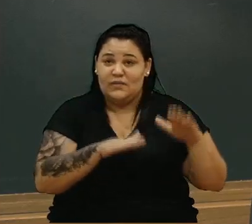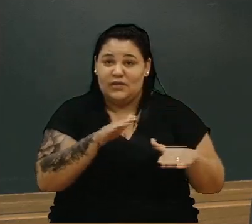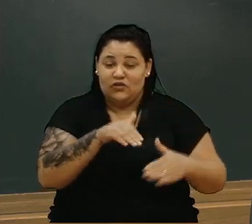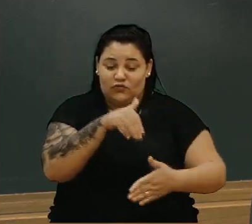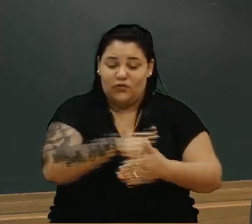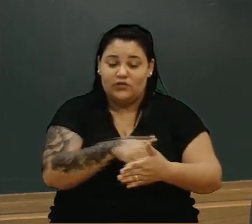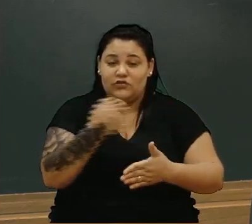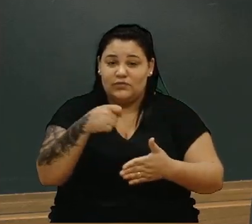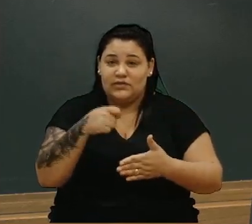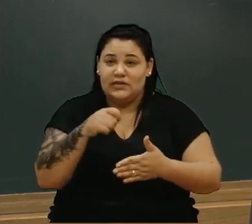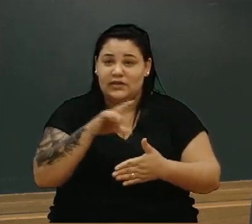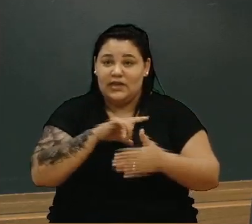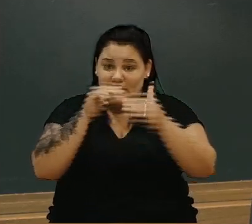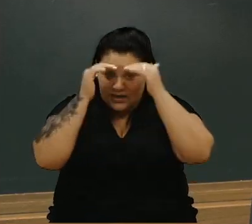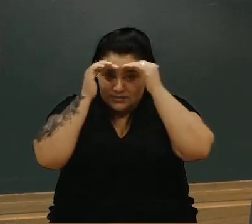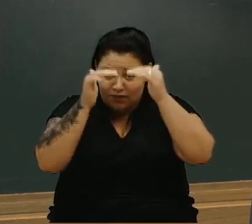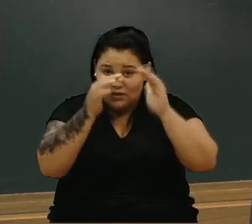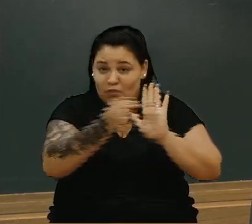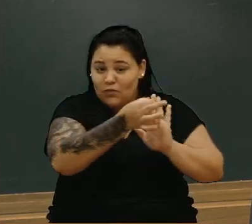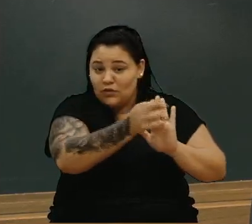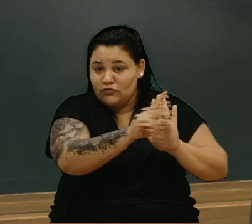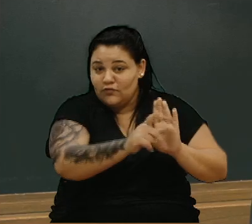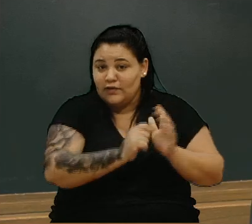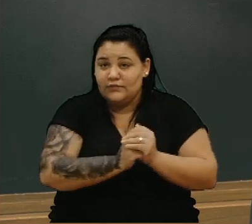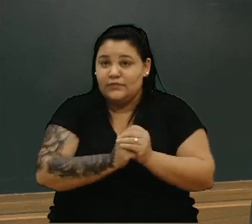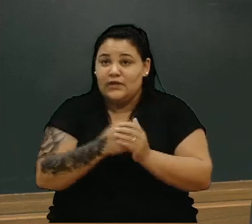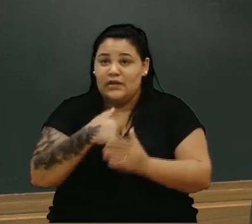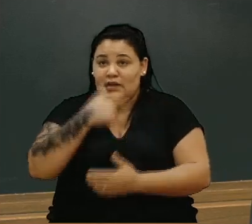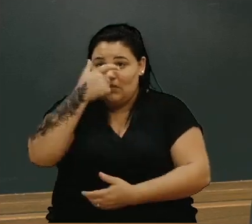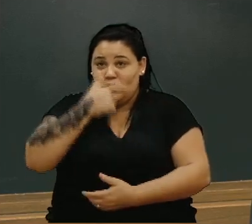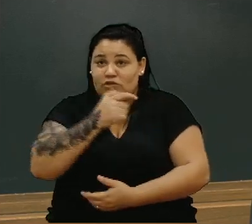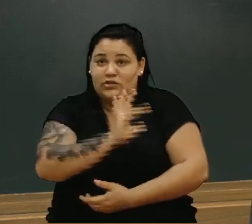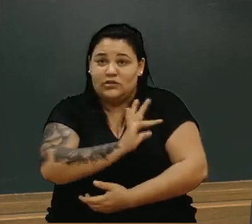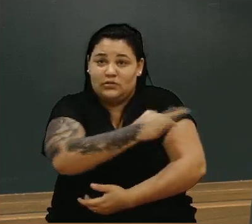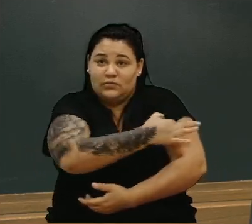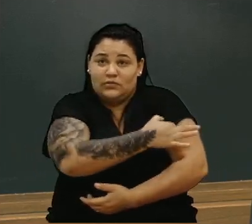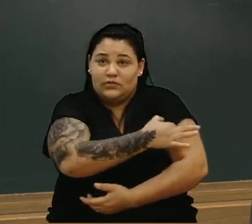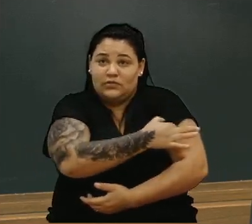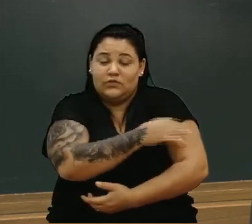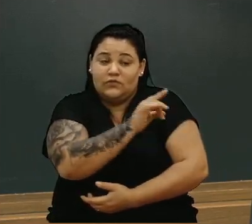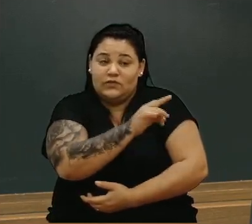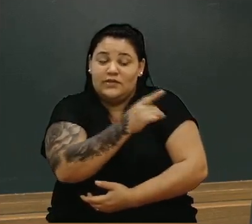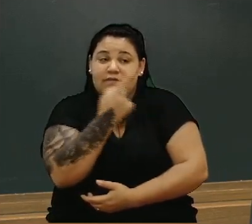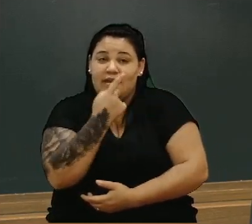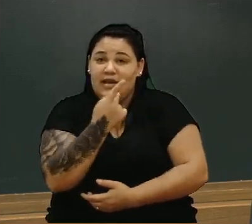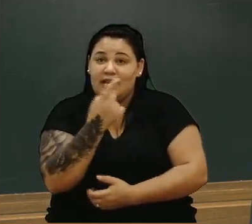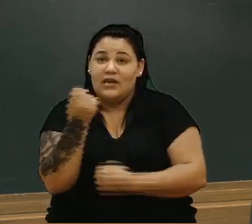respeito pela oposição. Achei, vereador Ramon, desnecessário o senhor falar que alguns vereadores não trabalham.